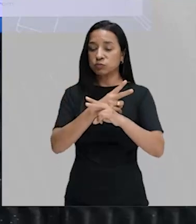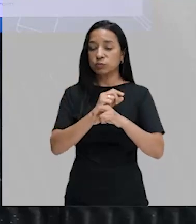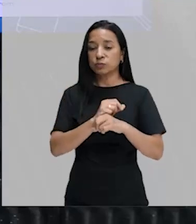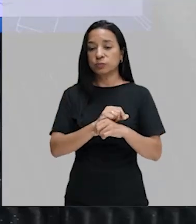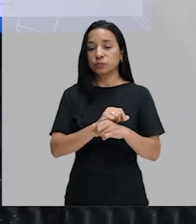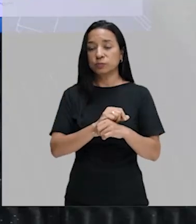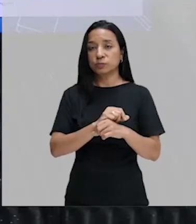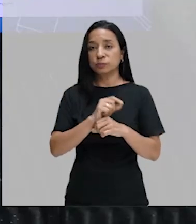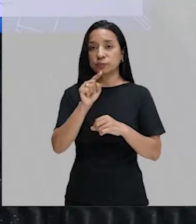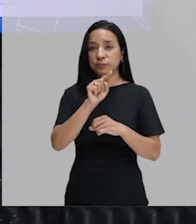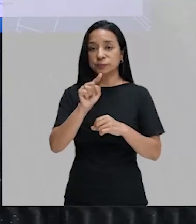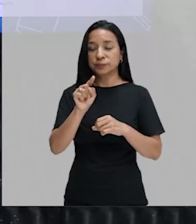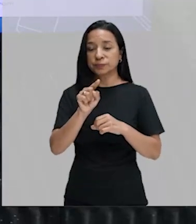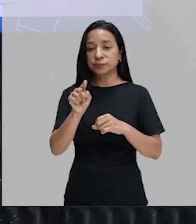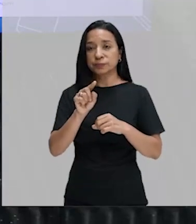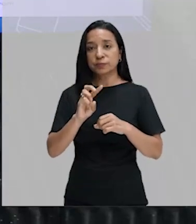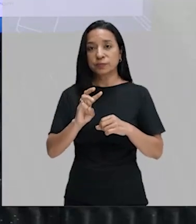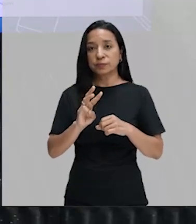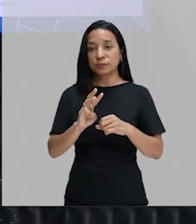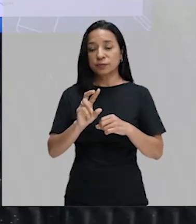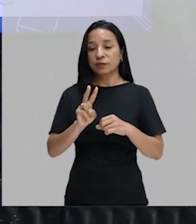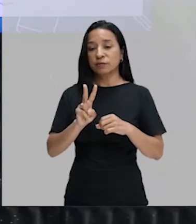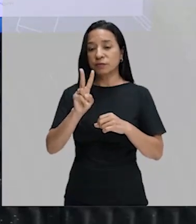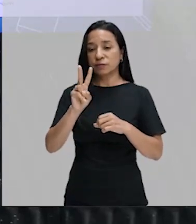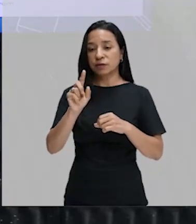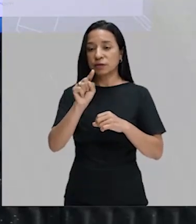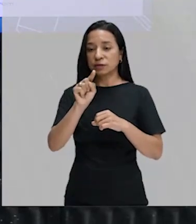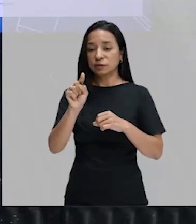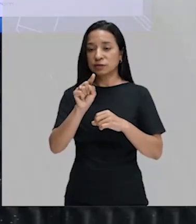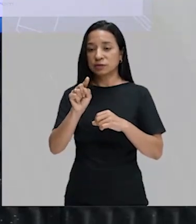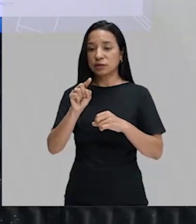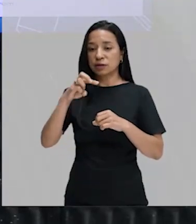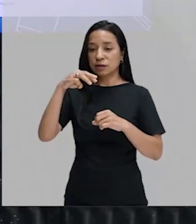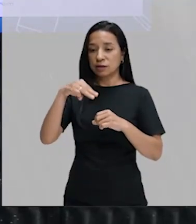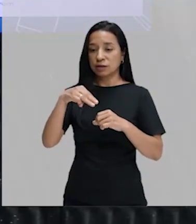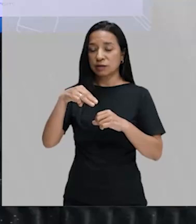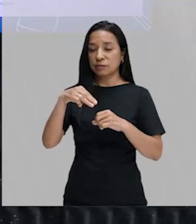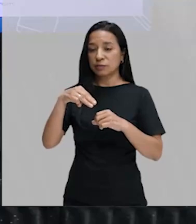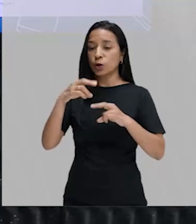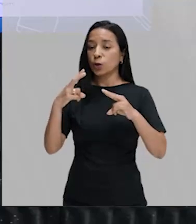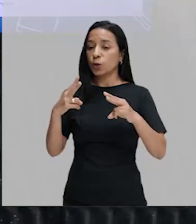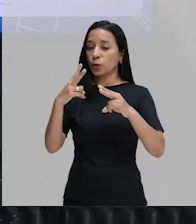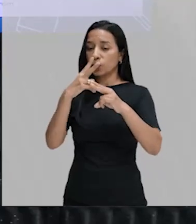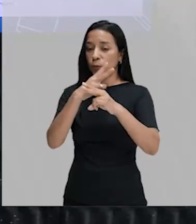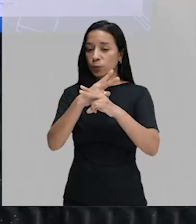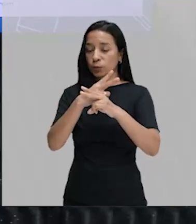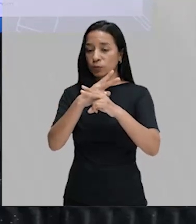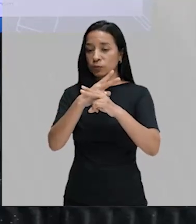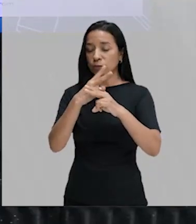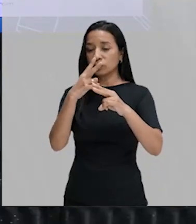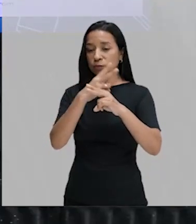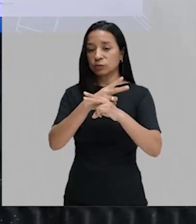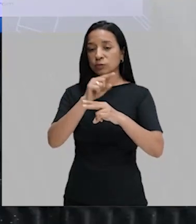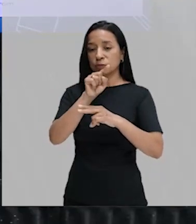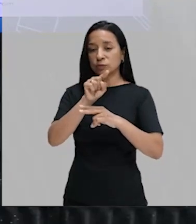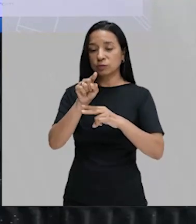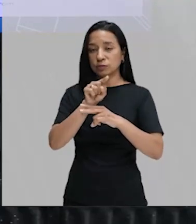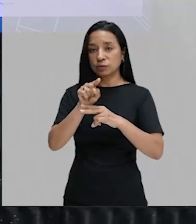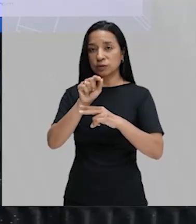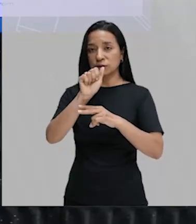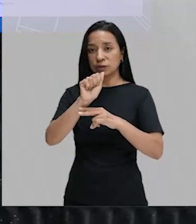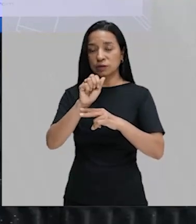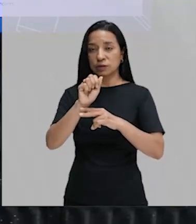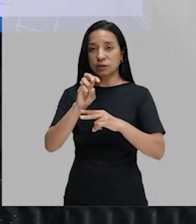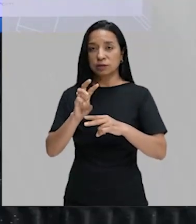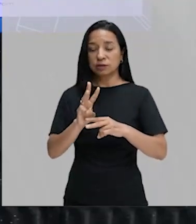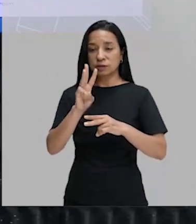ZV, ZM cruzou com ZA, ZW. Aliás, ZAW.